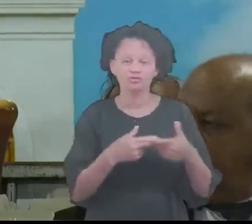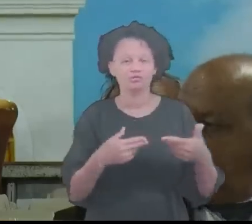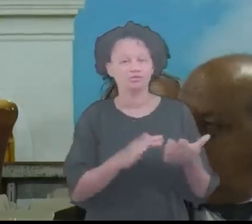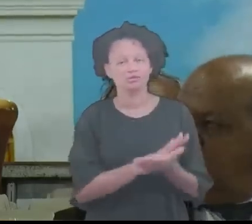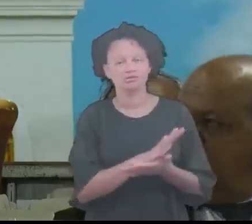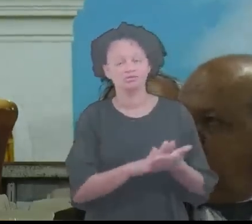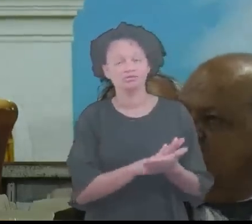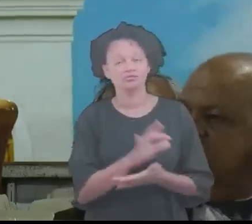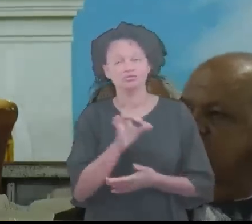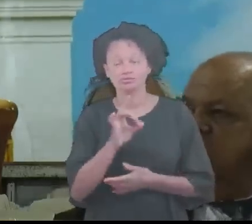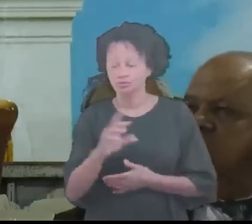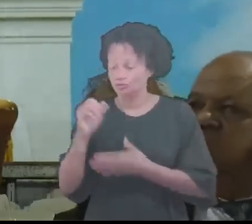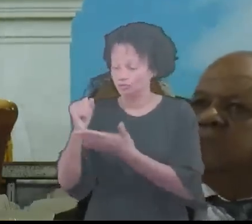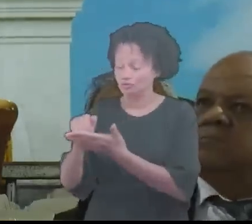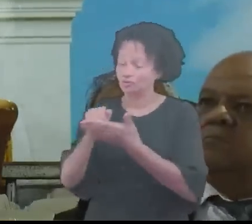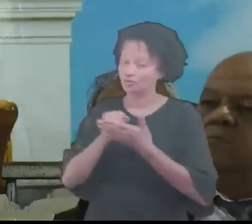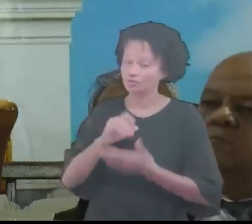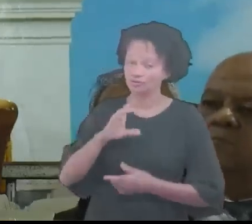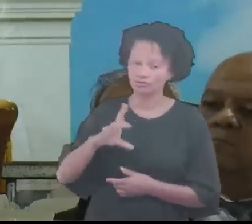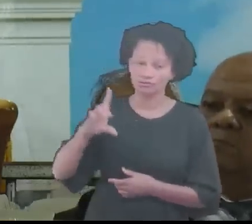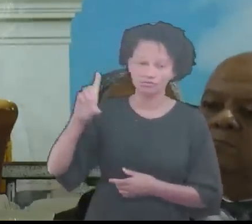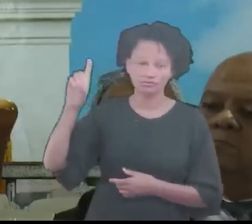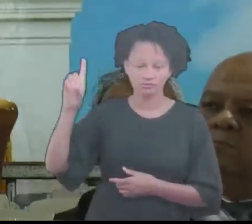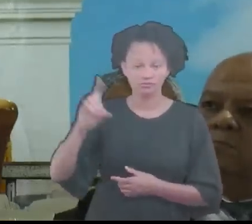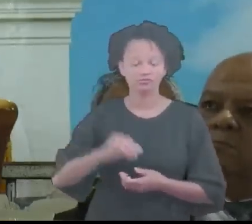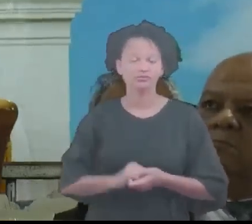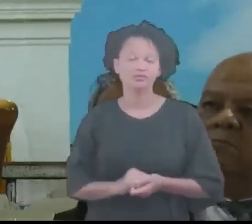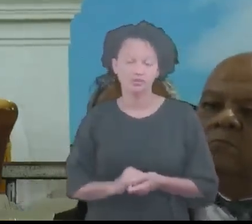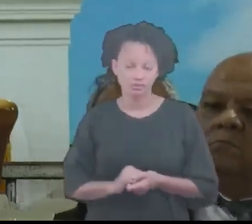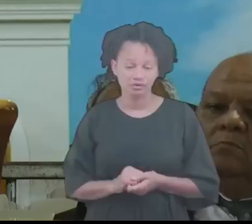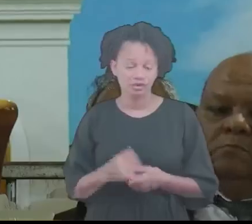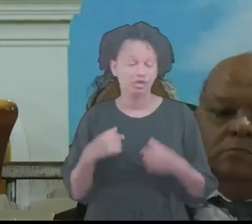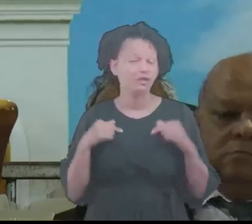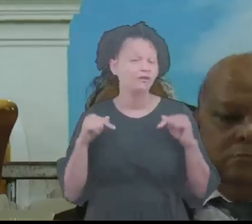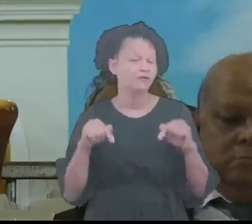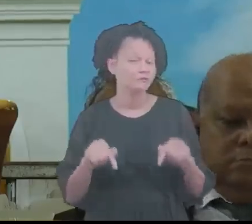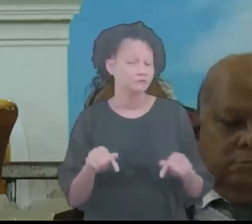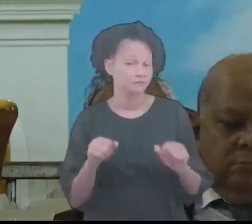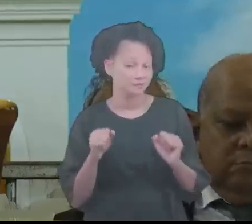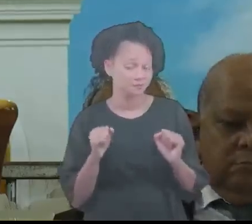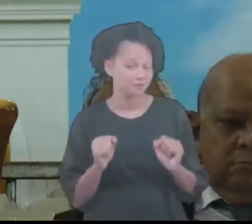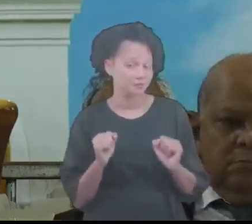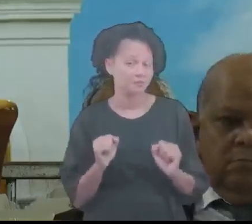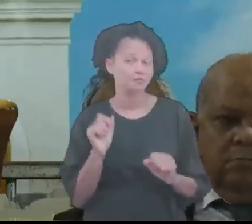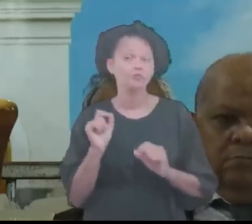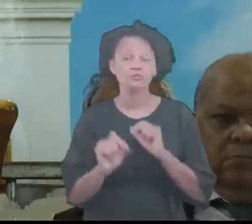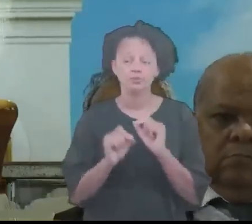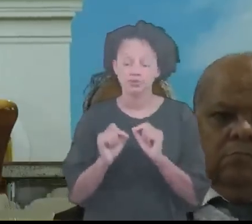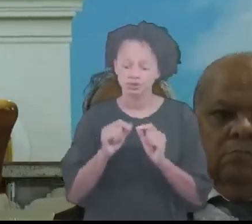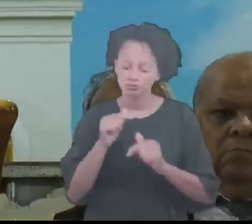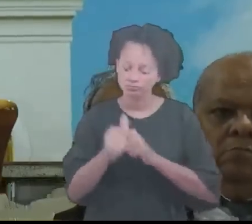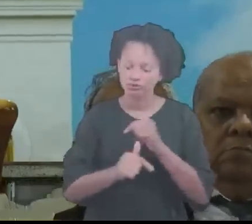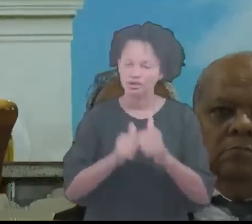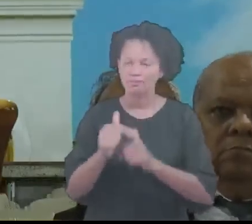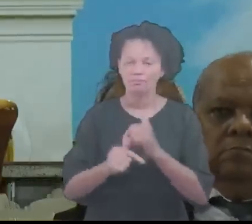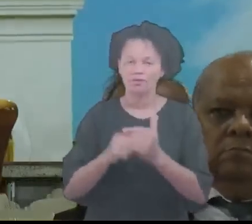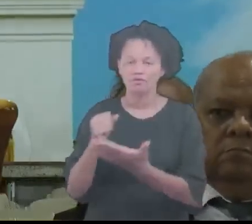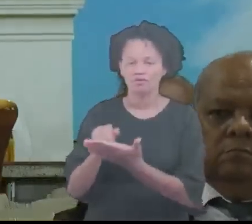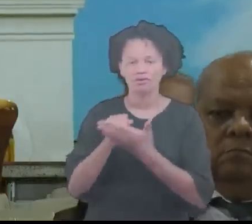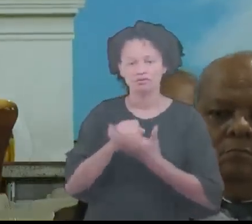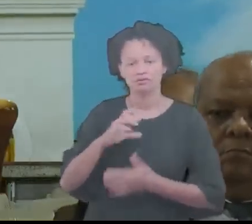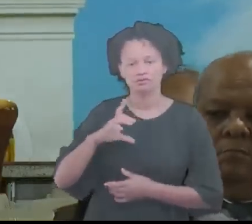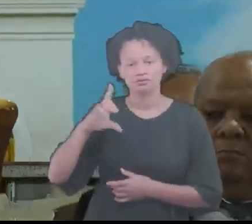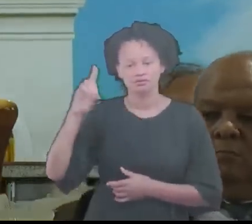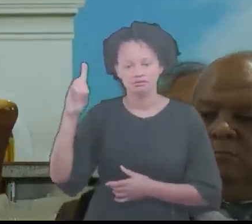com a ajuda de Deus é que podemos fazer este trabalho.